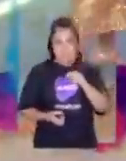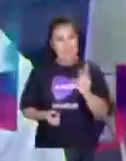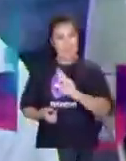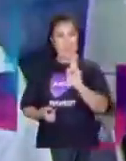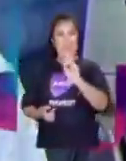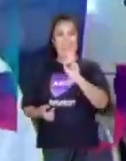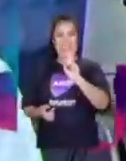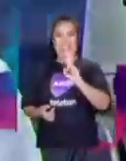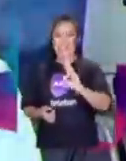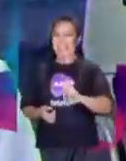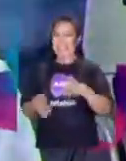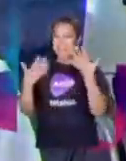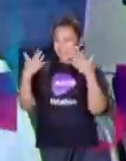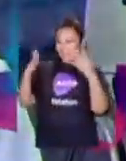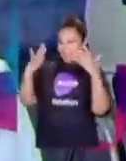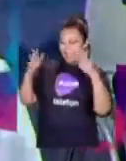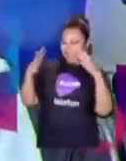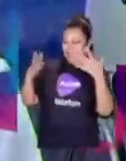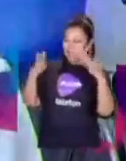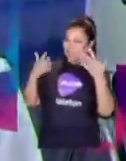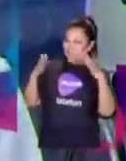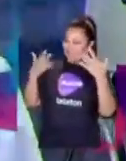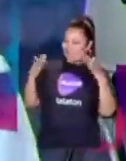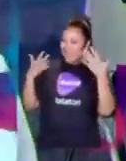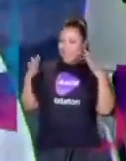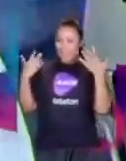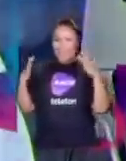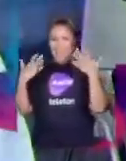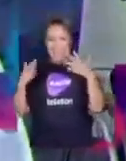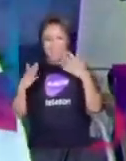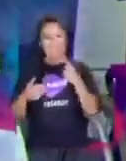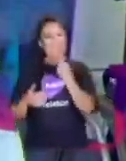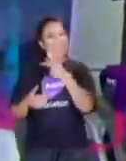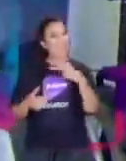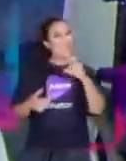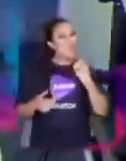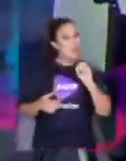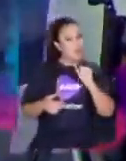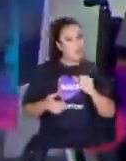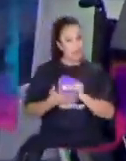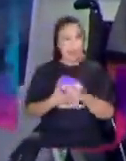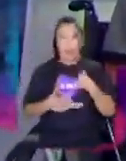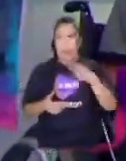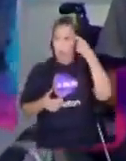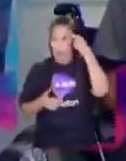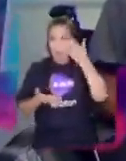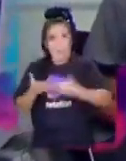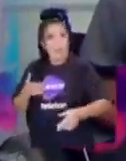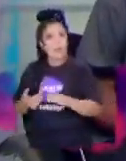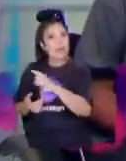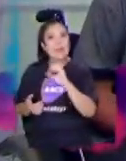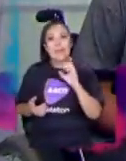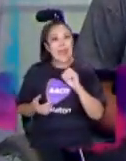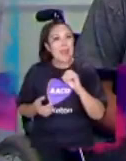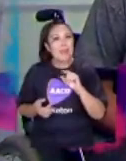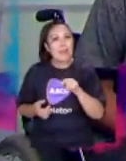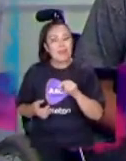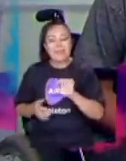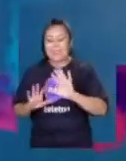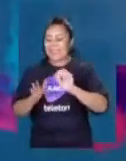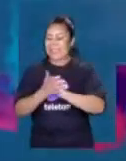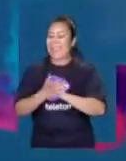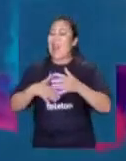120 mil reais. Que me assustar. Opa! Meu coração é... 120, Celso. Achou que tinha perdido 100, né?